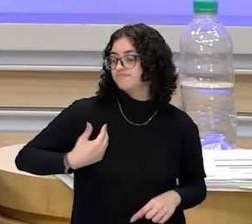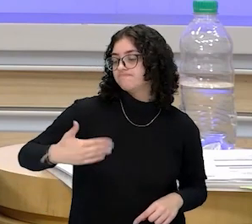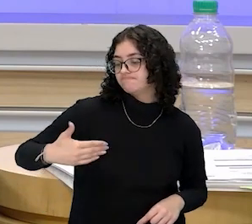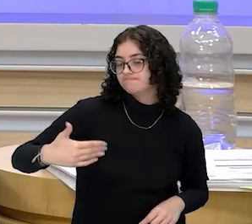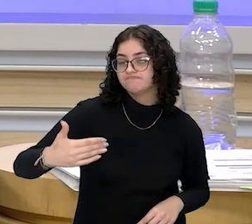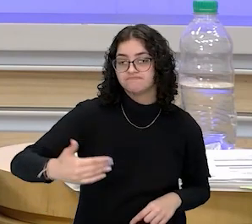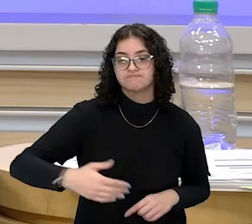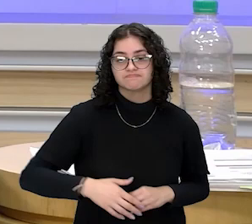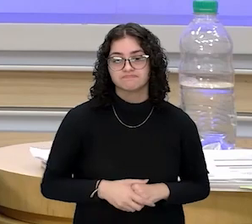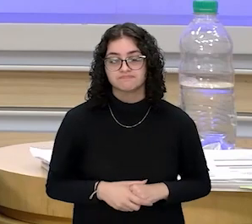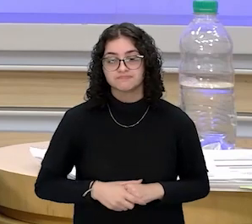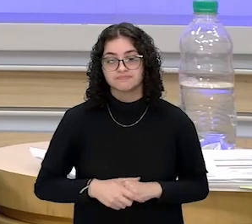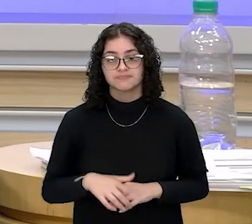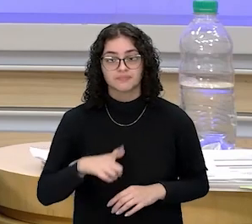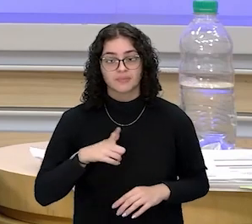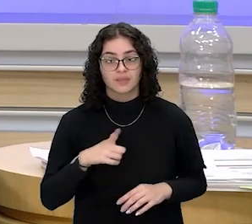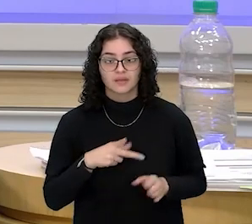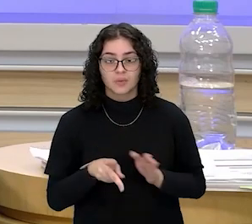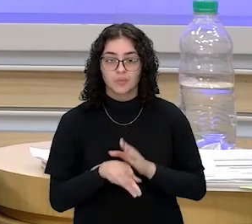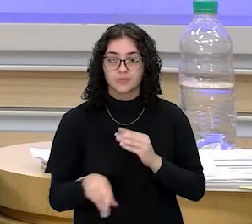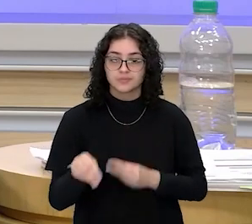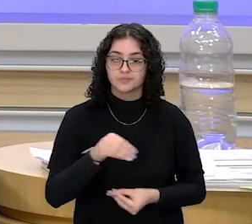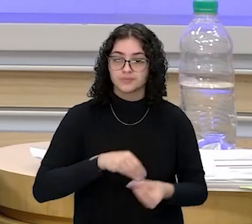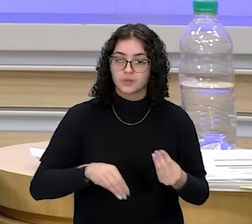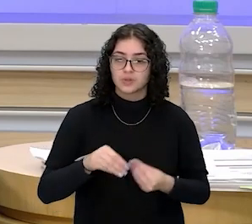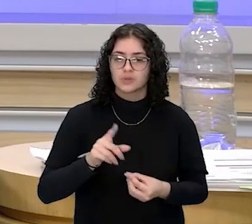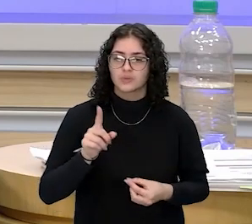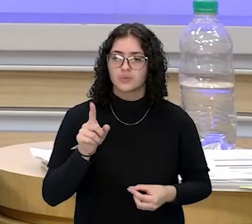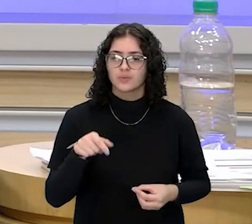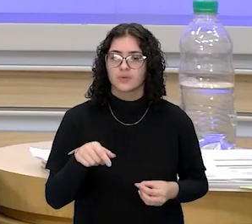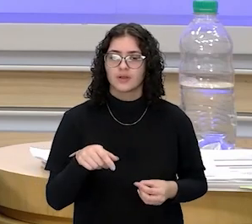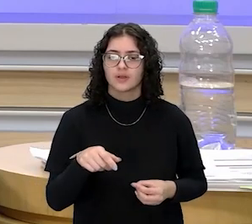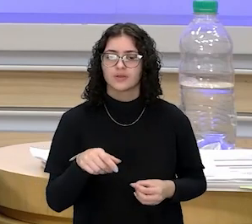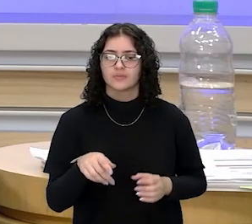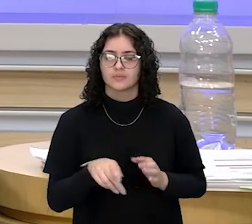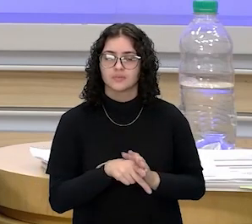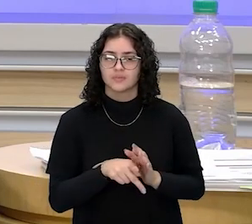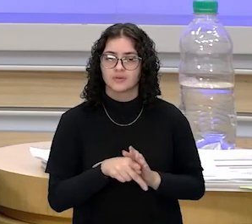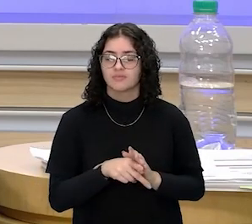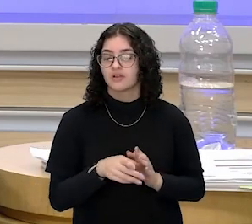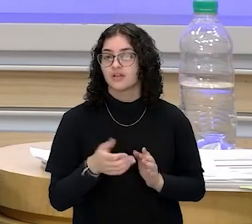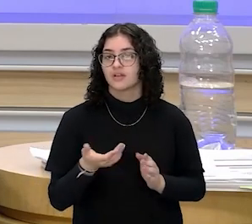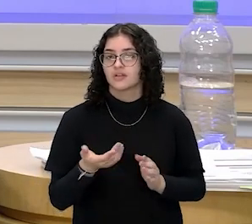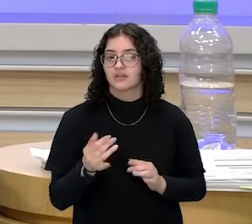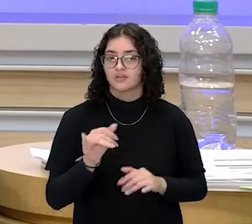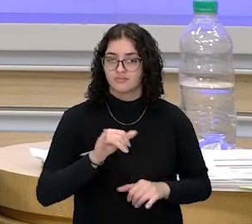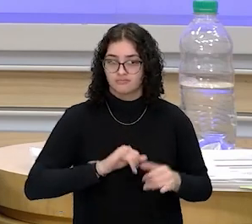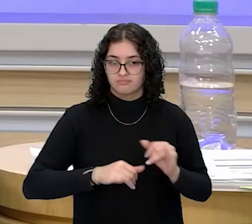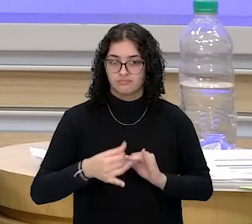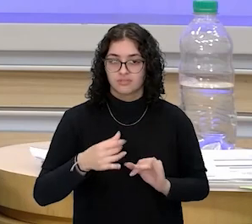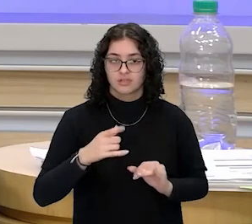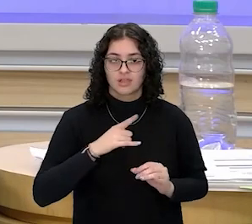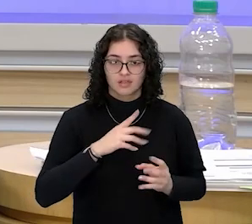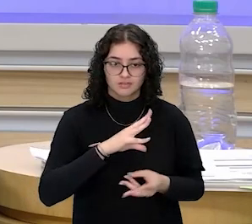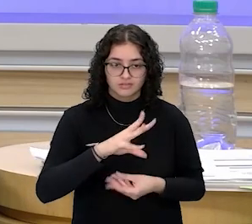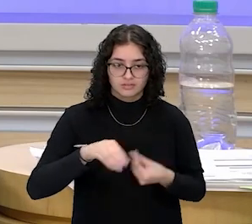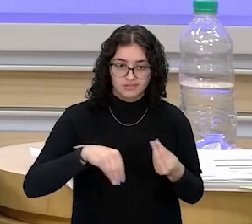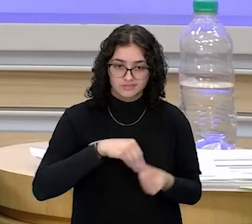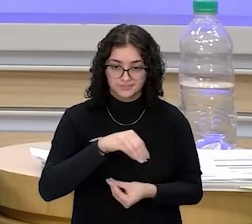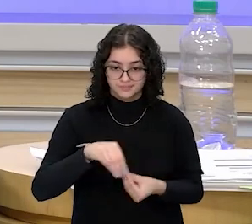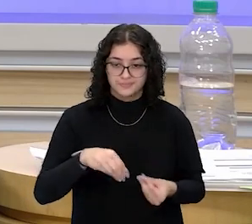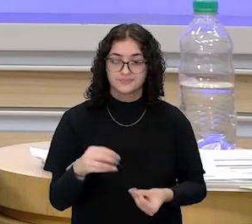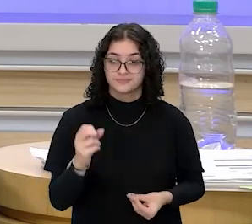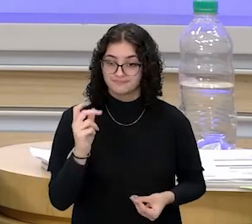dia. Então, algumas misturas, na verdade, não são substâncias, porque são substâncias misturadas, diversas. Então, é uma